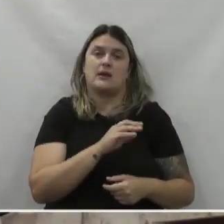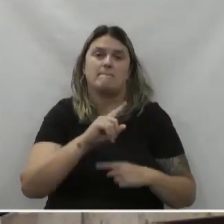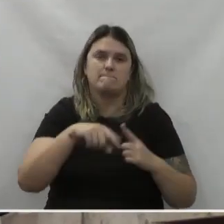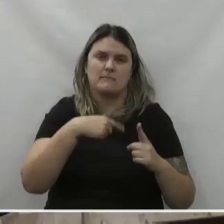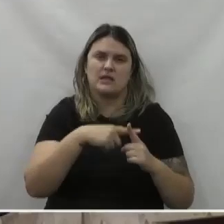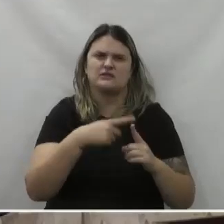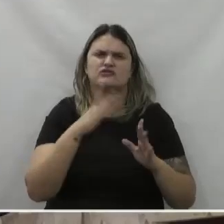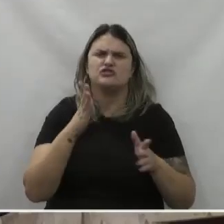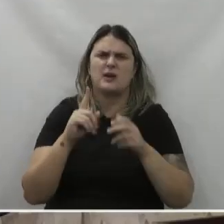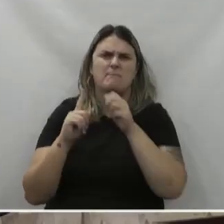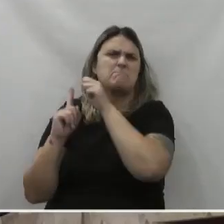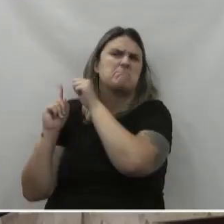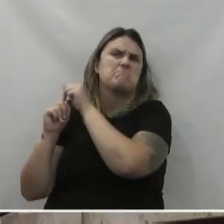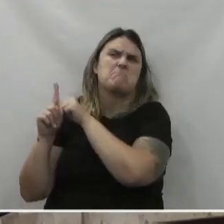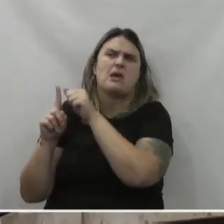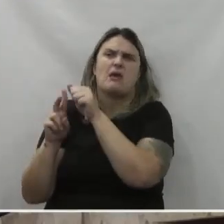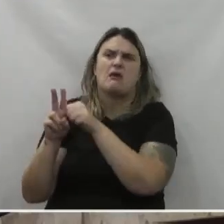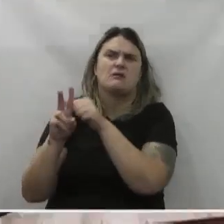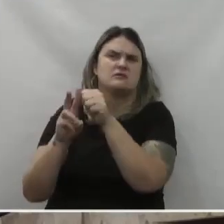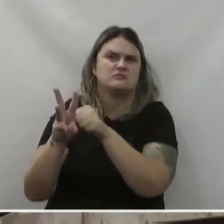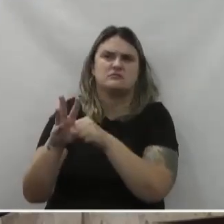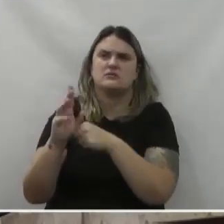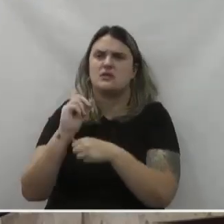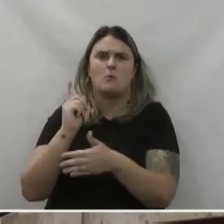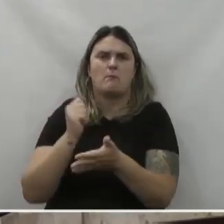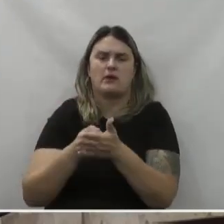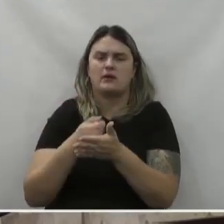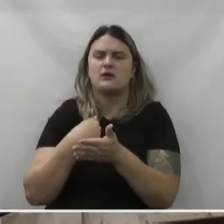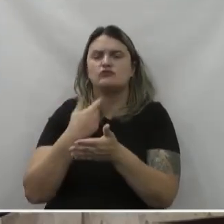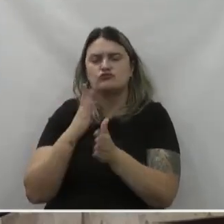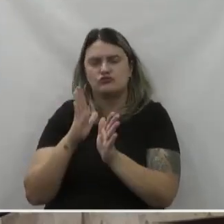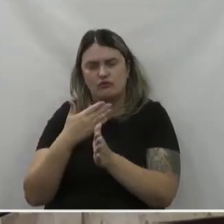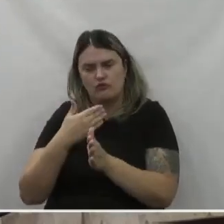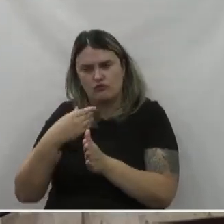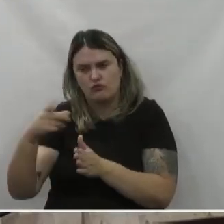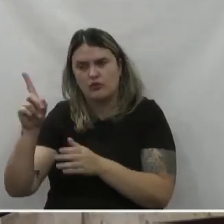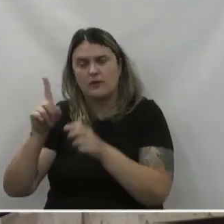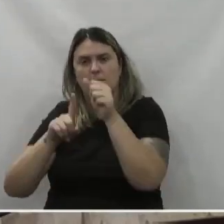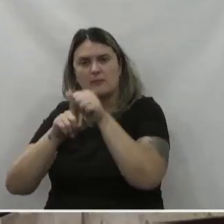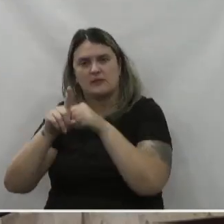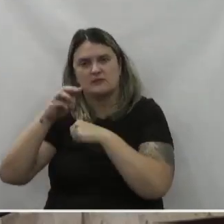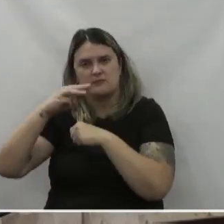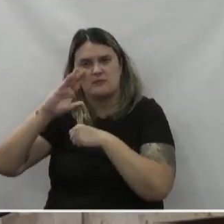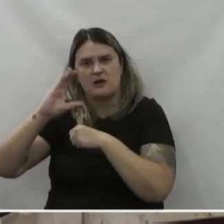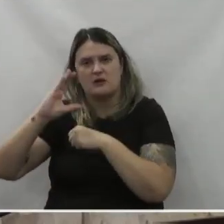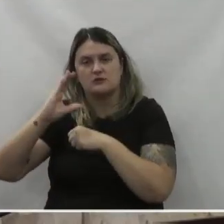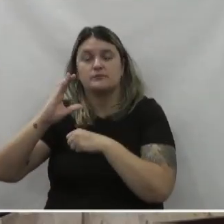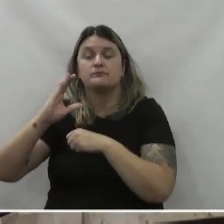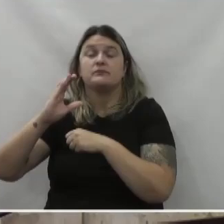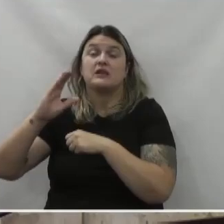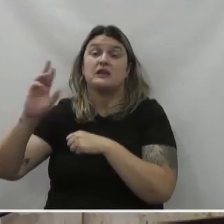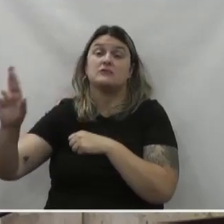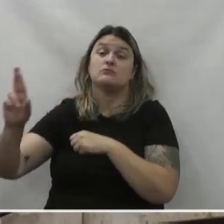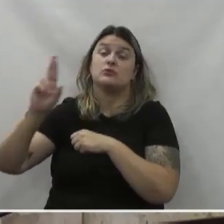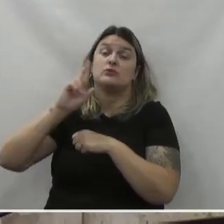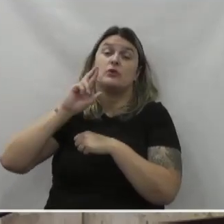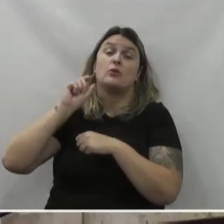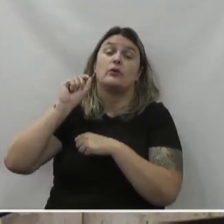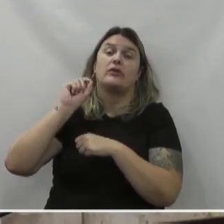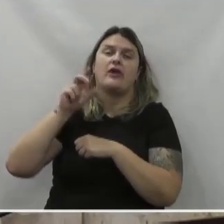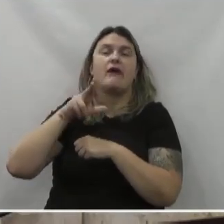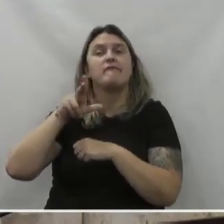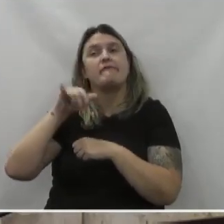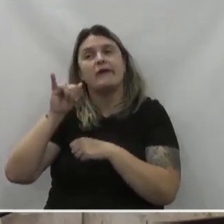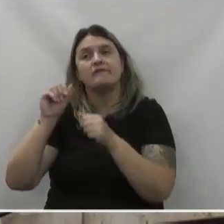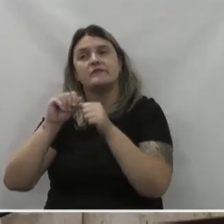há meses, tá? Eu já procurei a administração no mês de março e eles falaram que iriam ter uma reunião com a